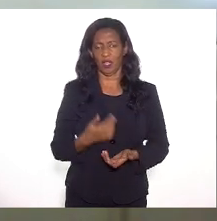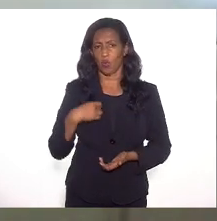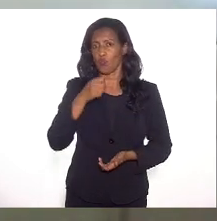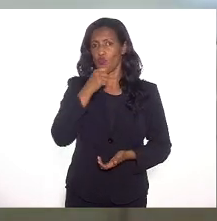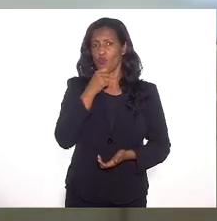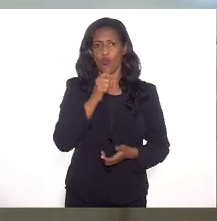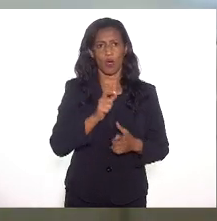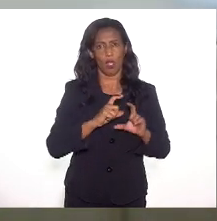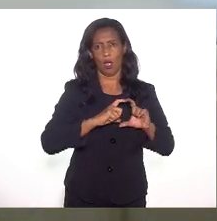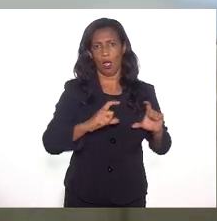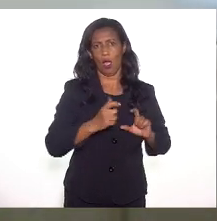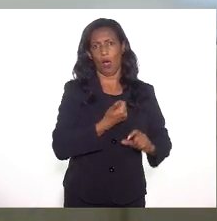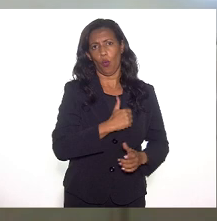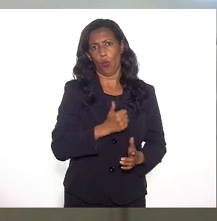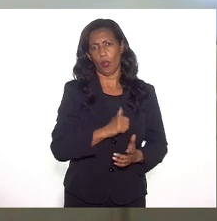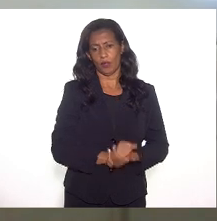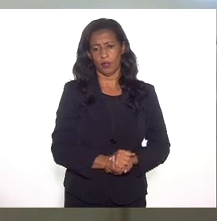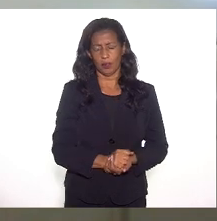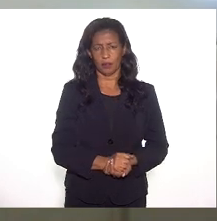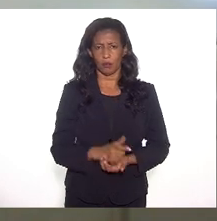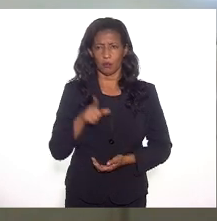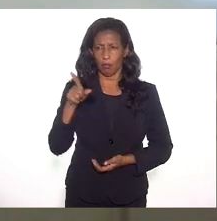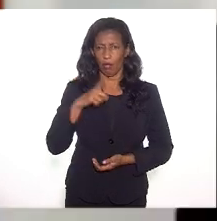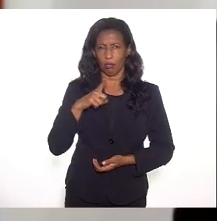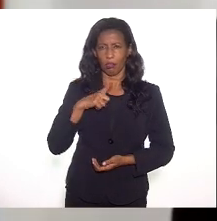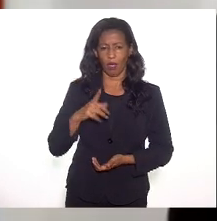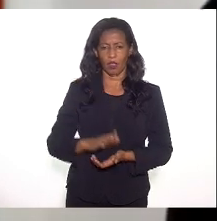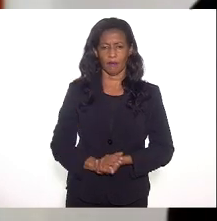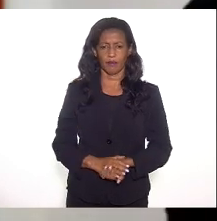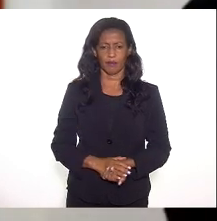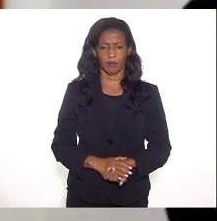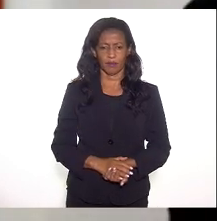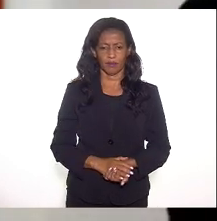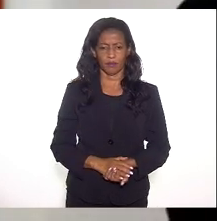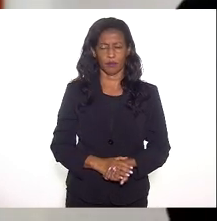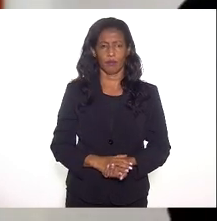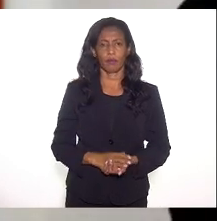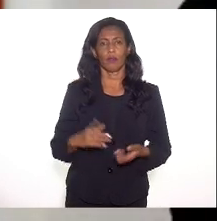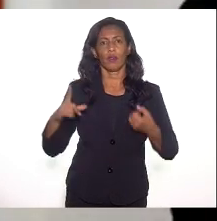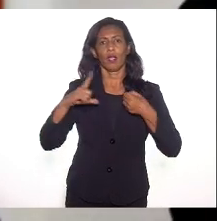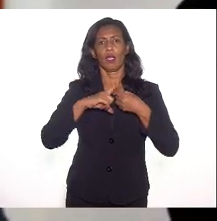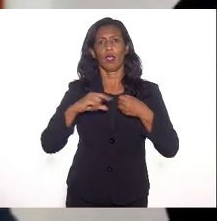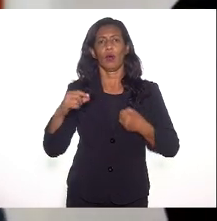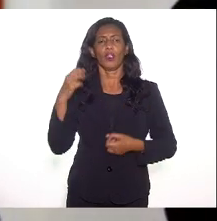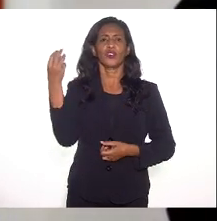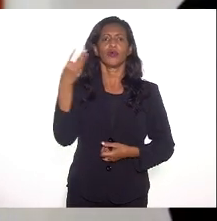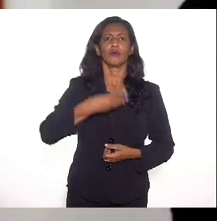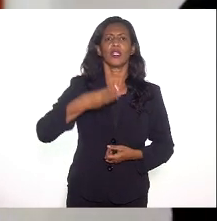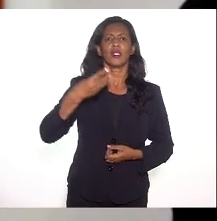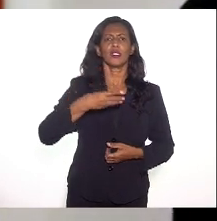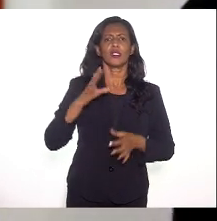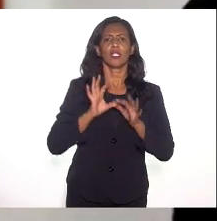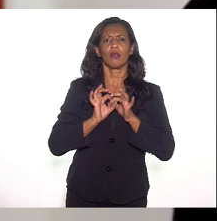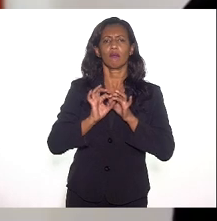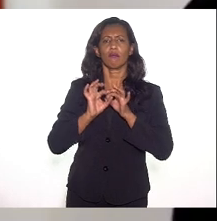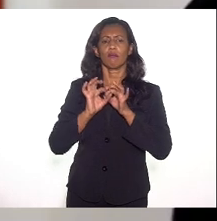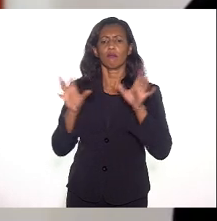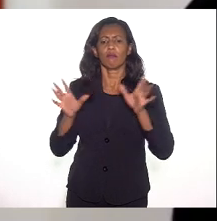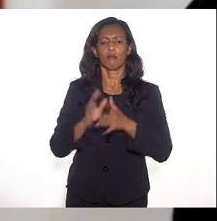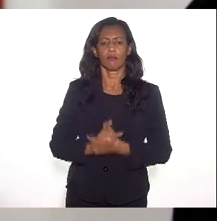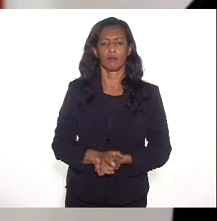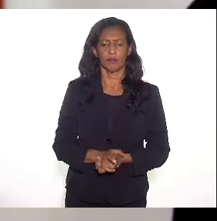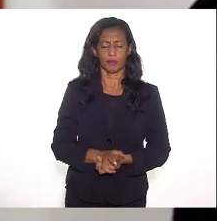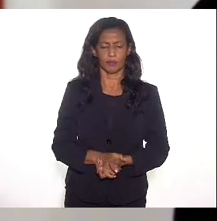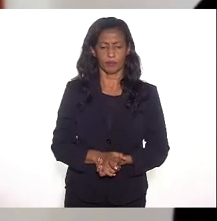ela aqui na minha frente. Dá para ler a emenda 11? Ela é suprime o artigo 3º que autoriza, passei rapidamente aqui à